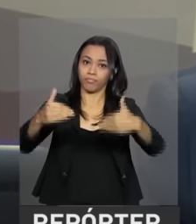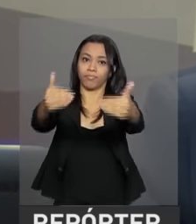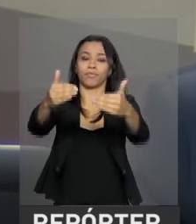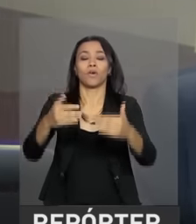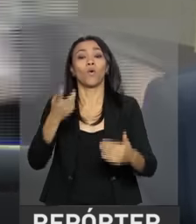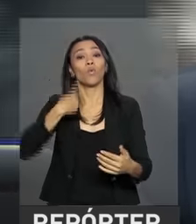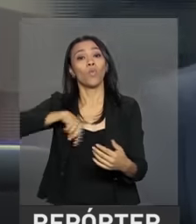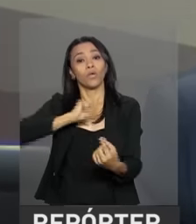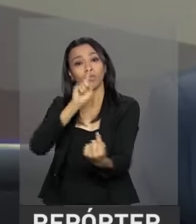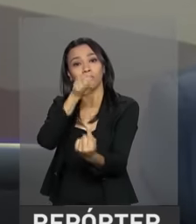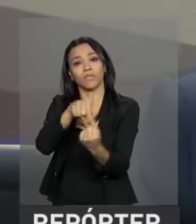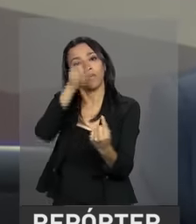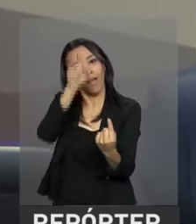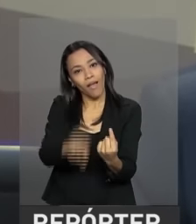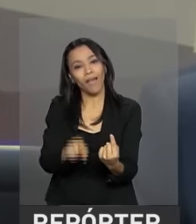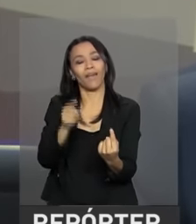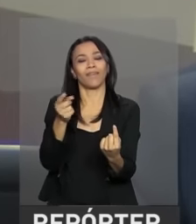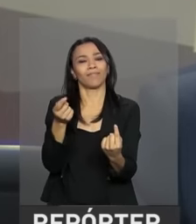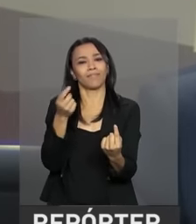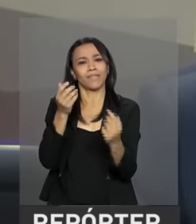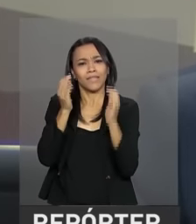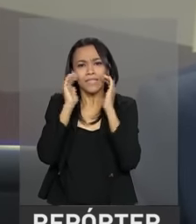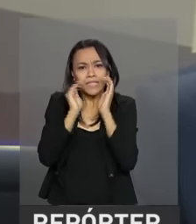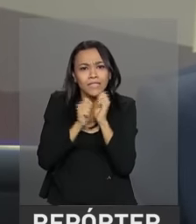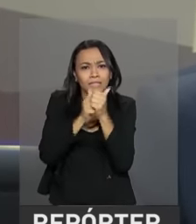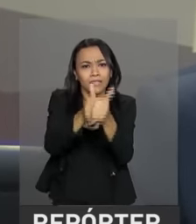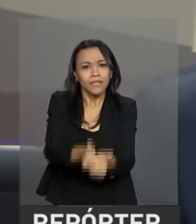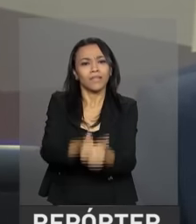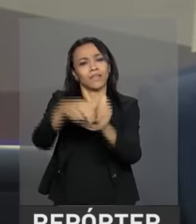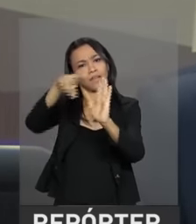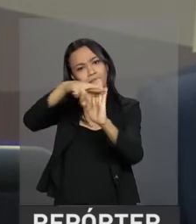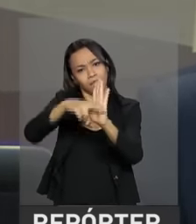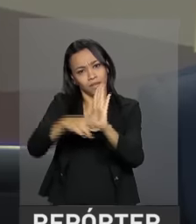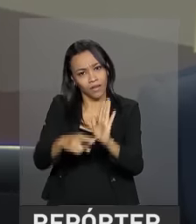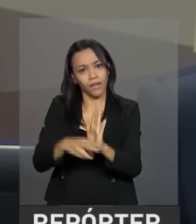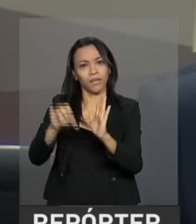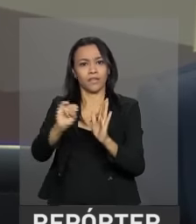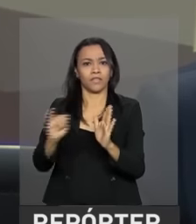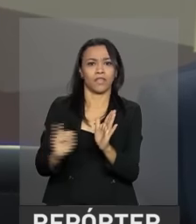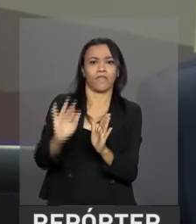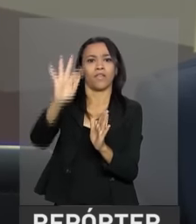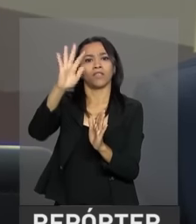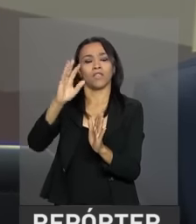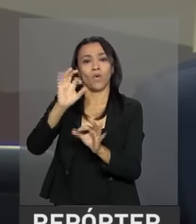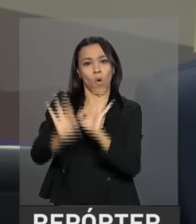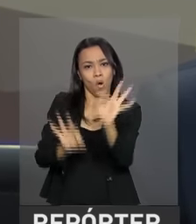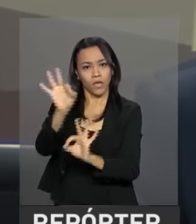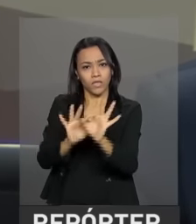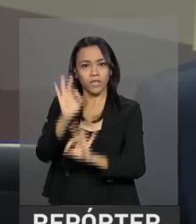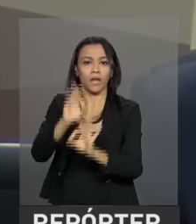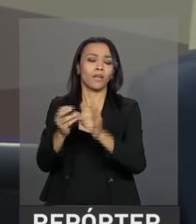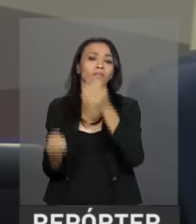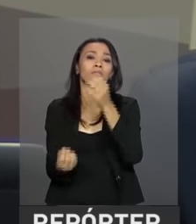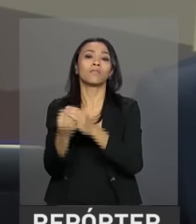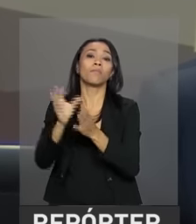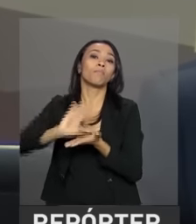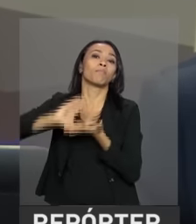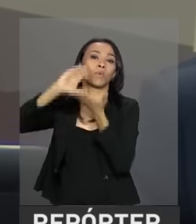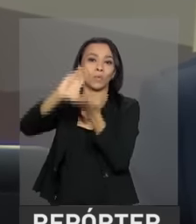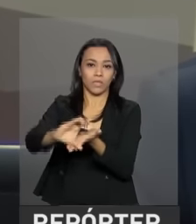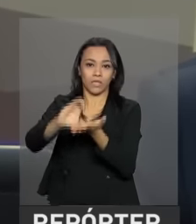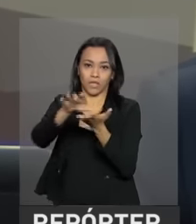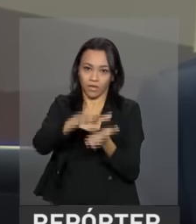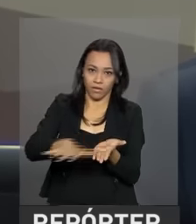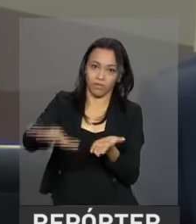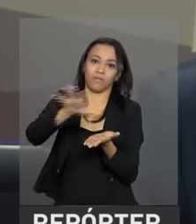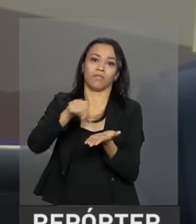será cumprir plenamente a meta de inflação estabelecida pelo Conselho Monetário Nacional, mirando o